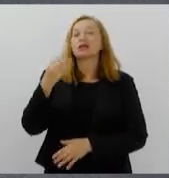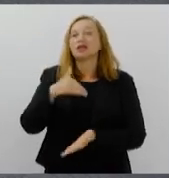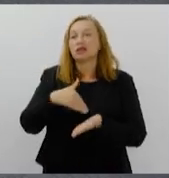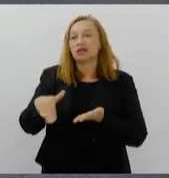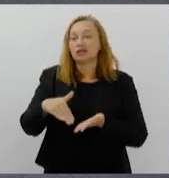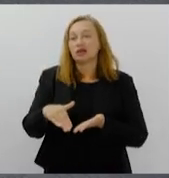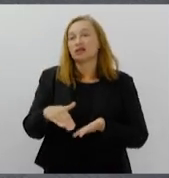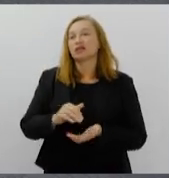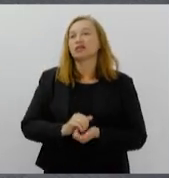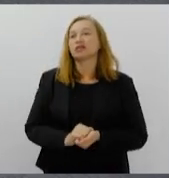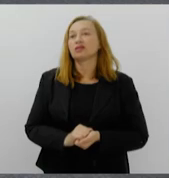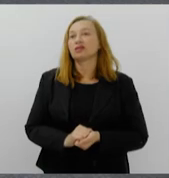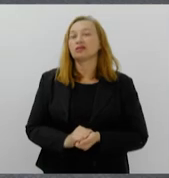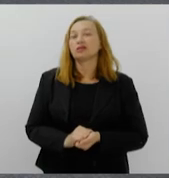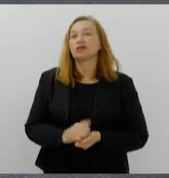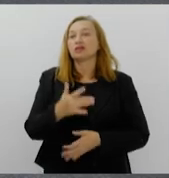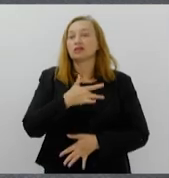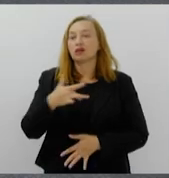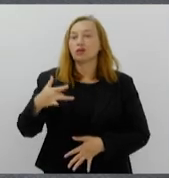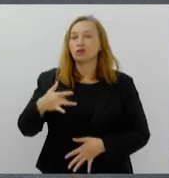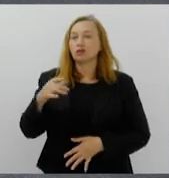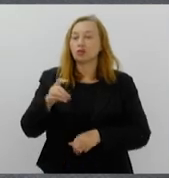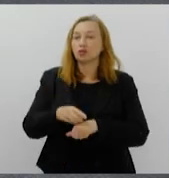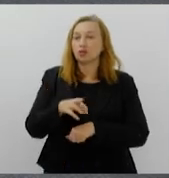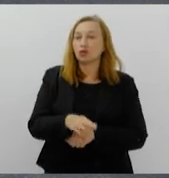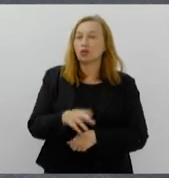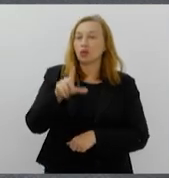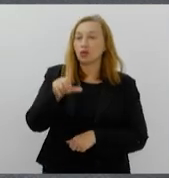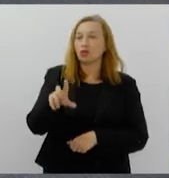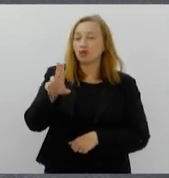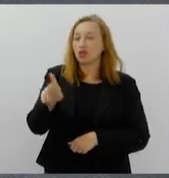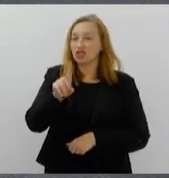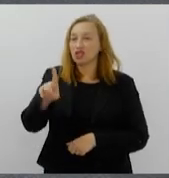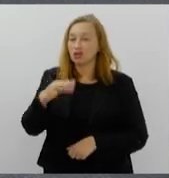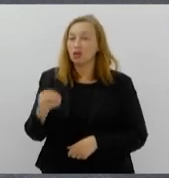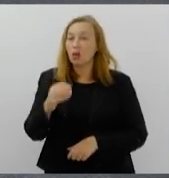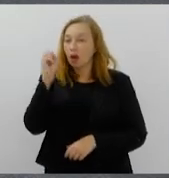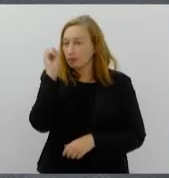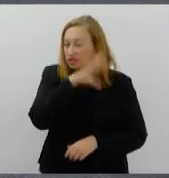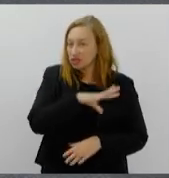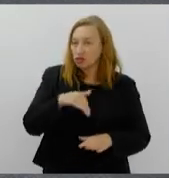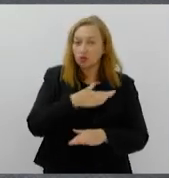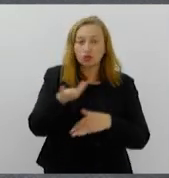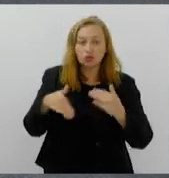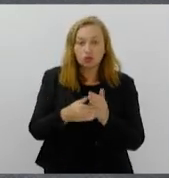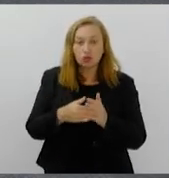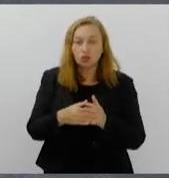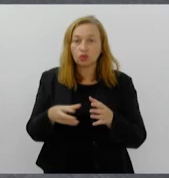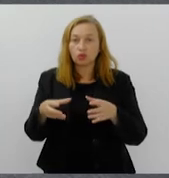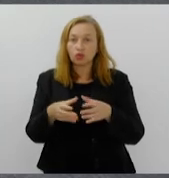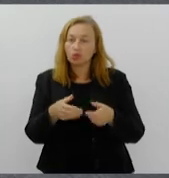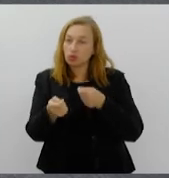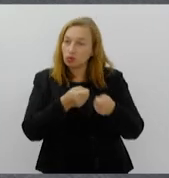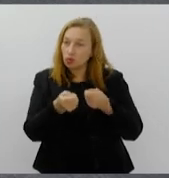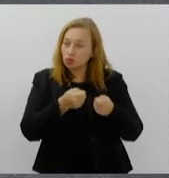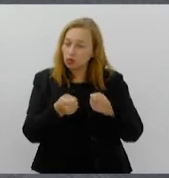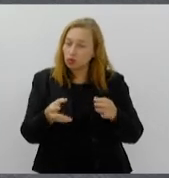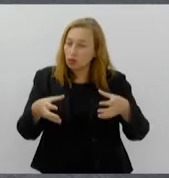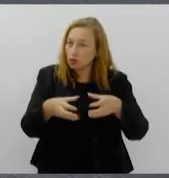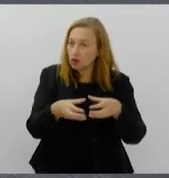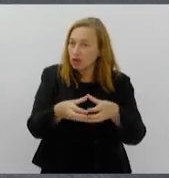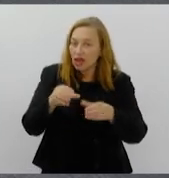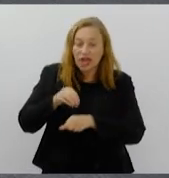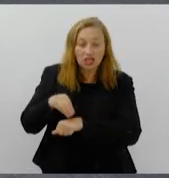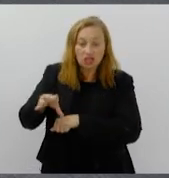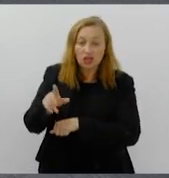Isso é um absurdo. Não dá para achar que, numa lógica dessa, onde, inclusive, toda a cadeia de controle é indicada pela